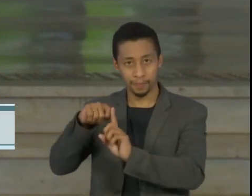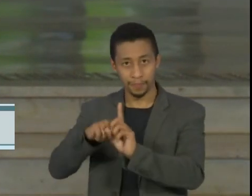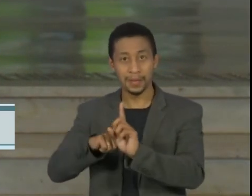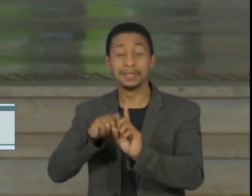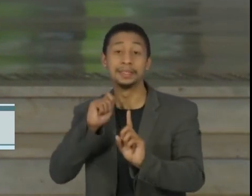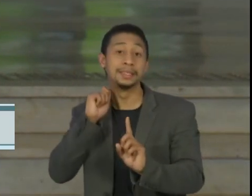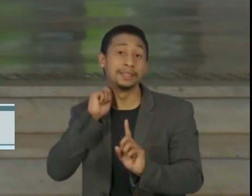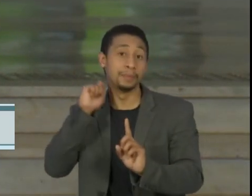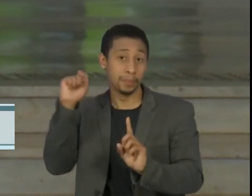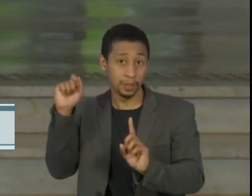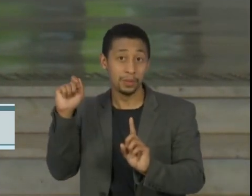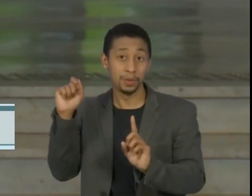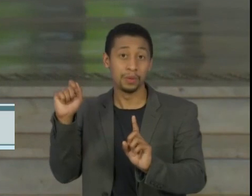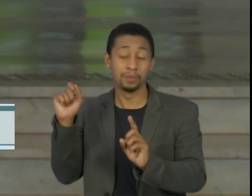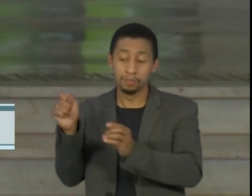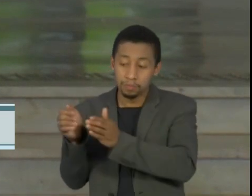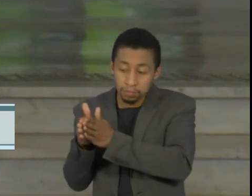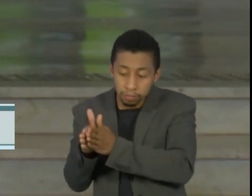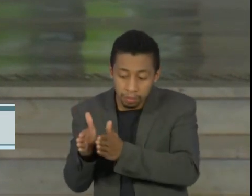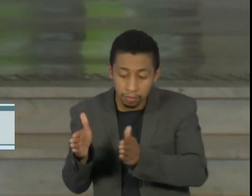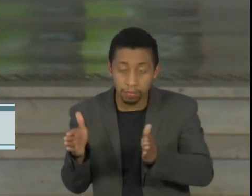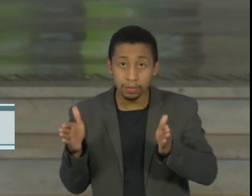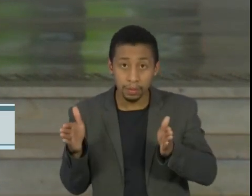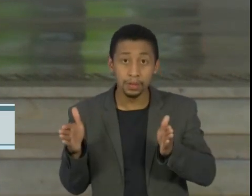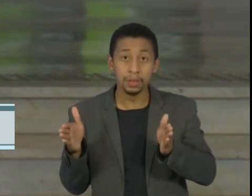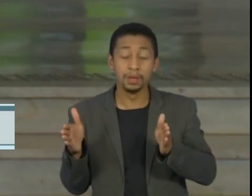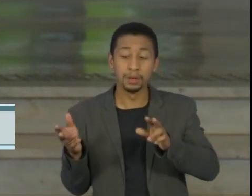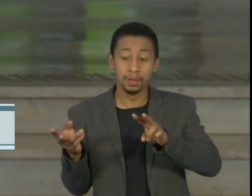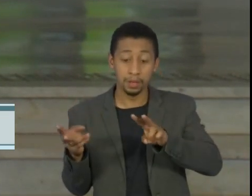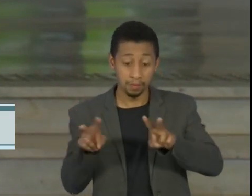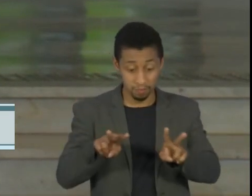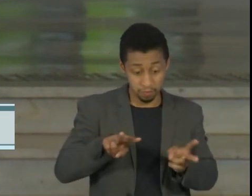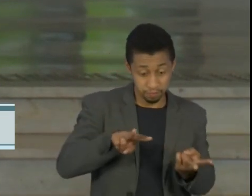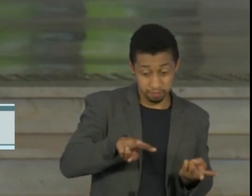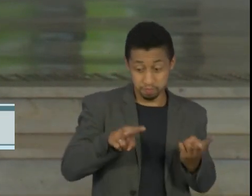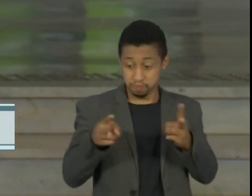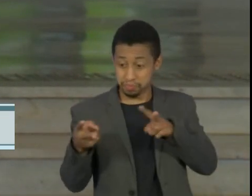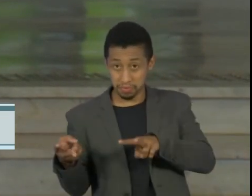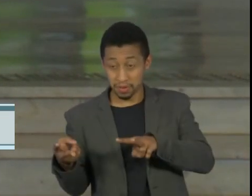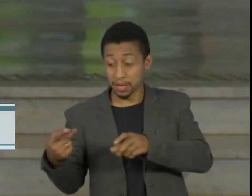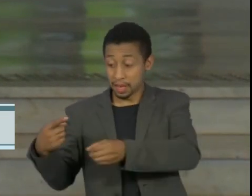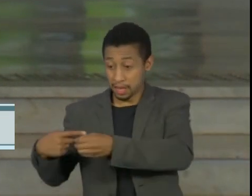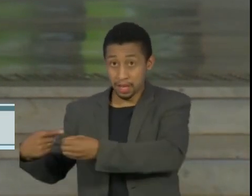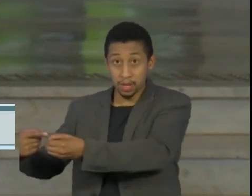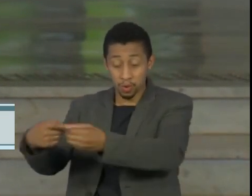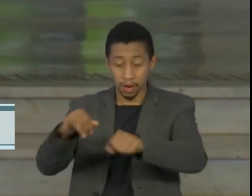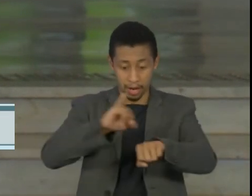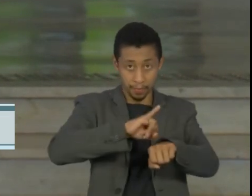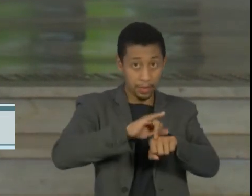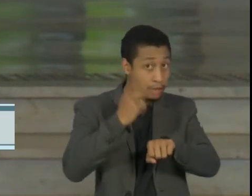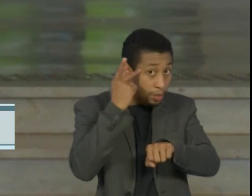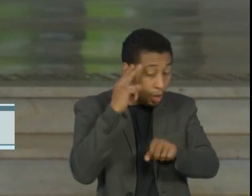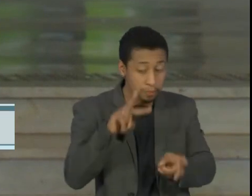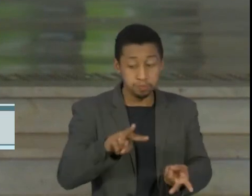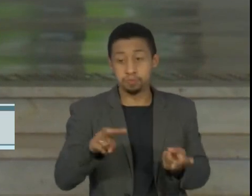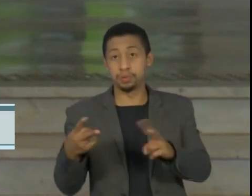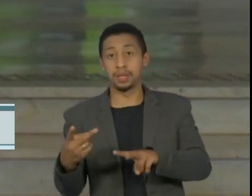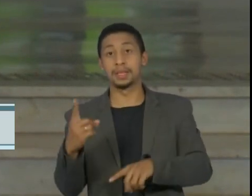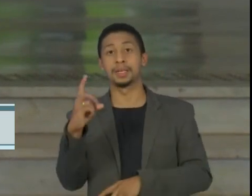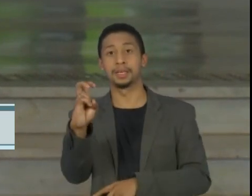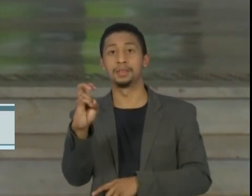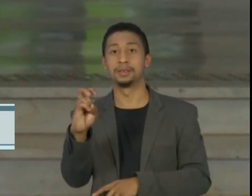nós estávamos invertidos nessa situação, nós transferimos para o interior 15 casos. E agora, do interior